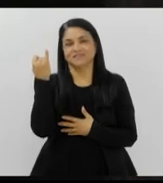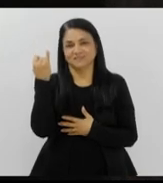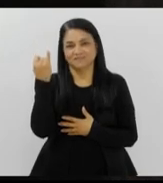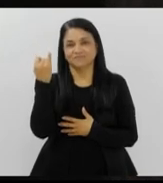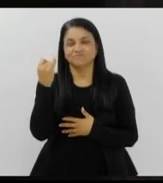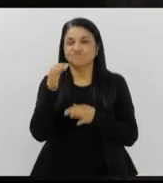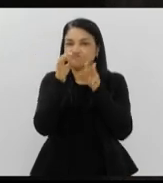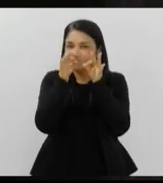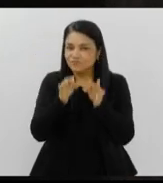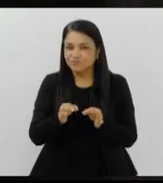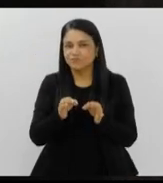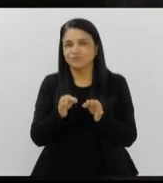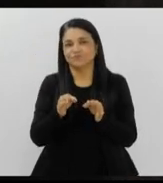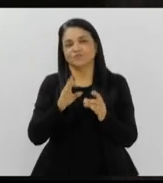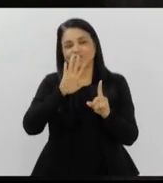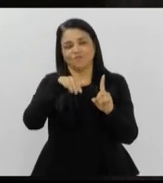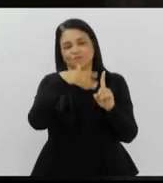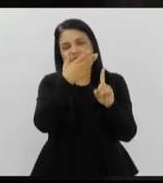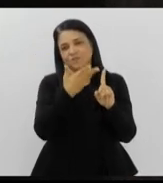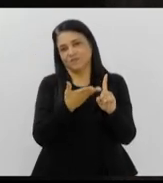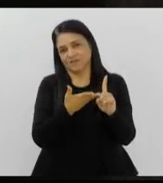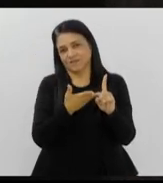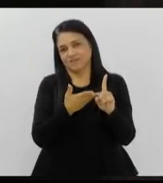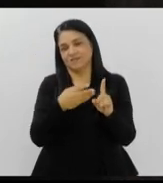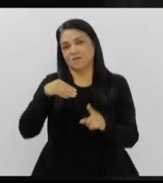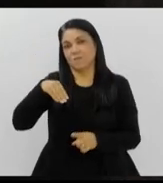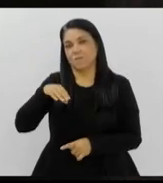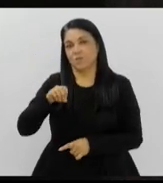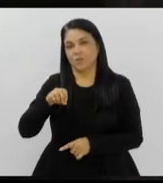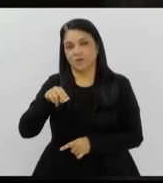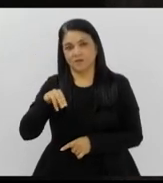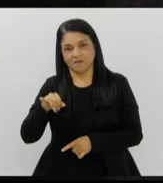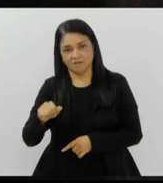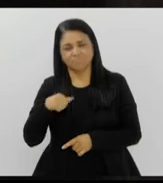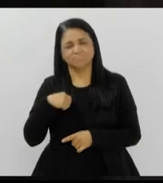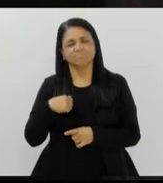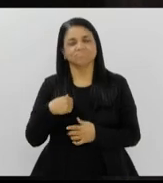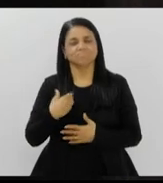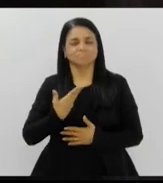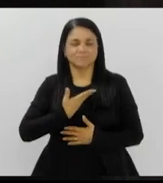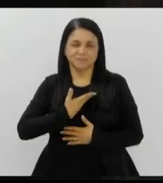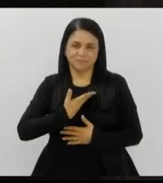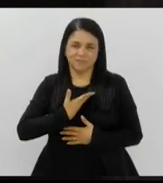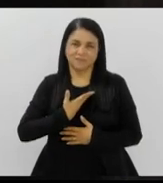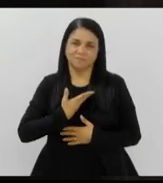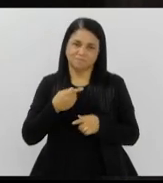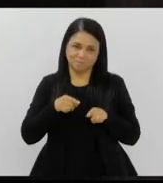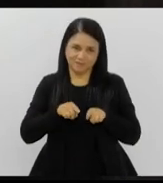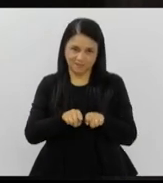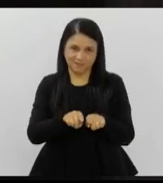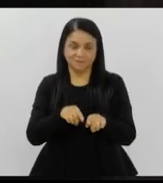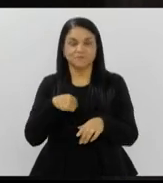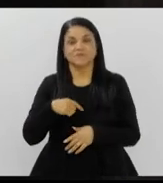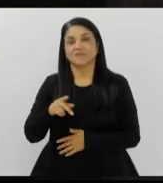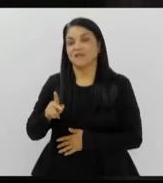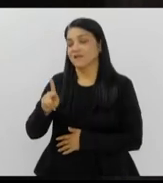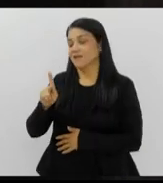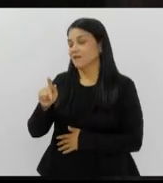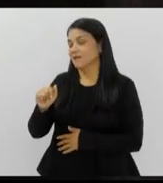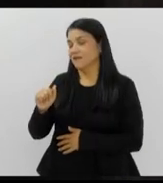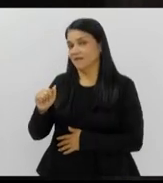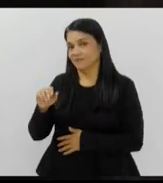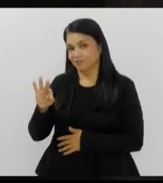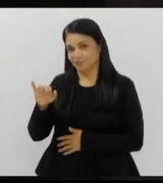do que justo aqui a homenagem para a Mônica aqui, uma grande parceira. Kátia também, minha amiga